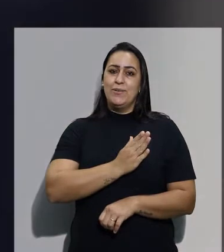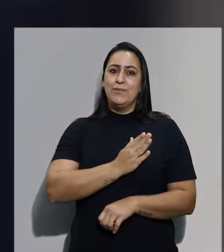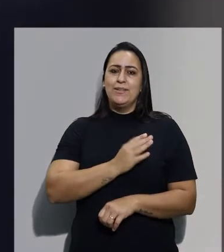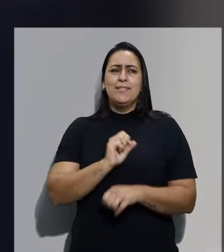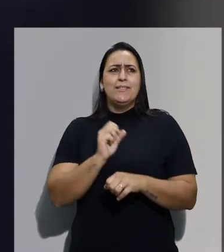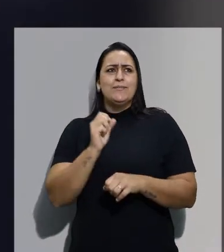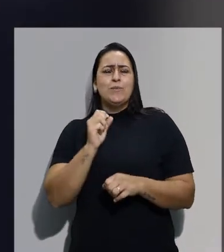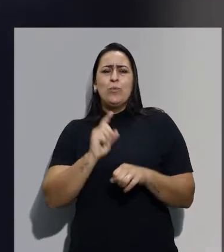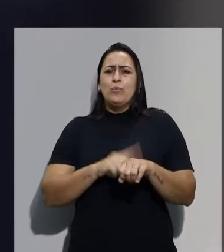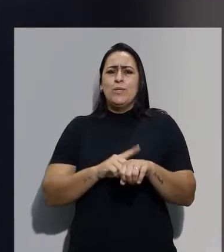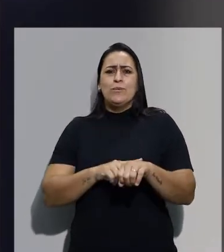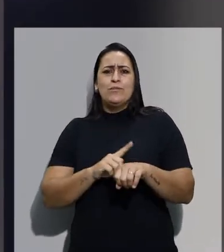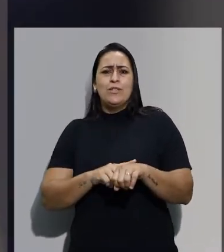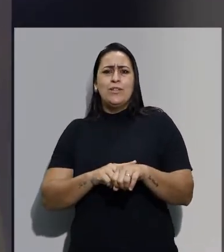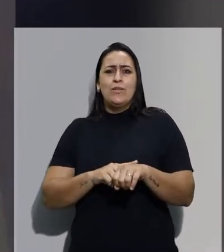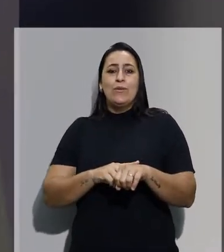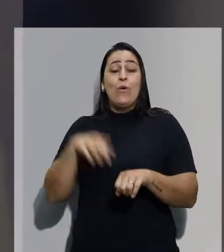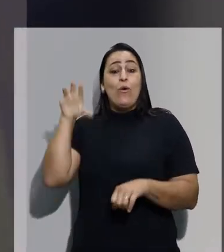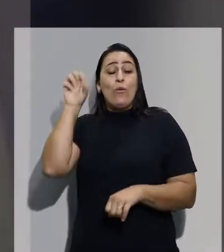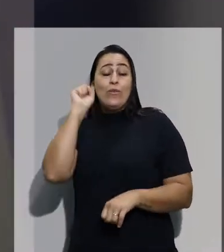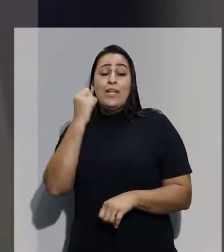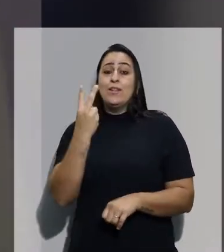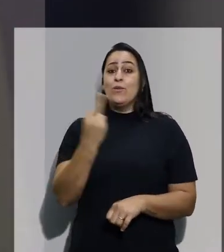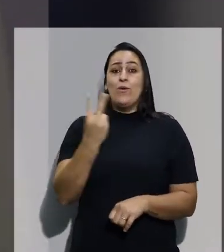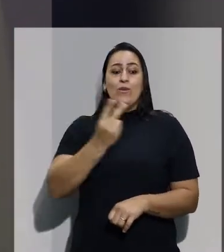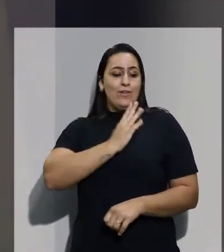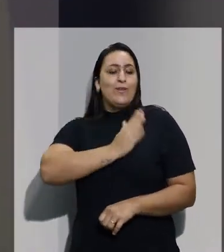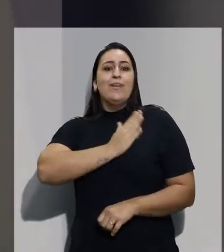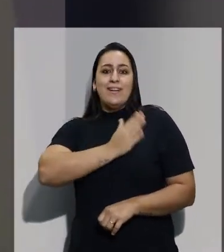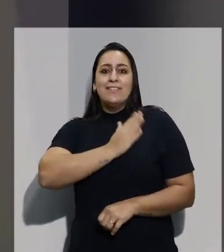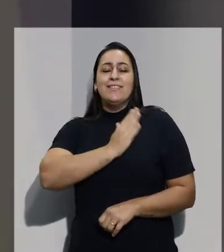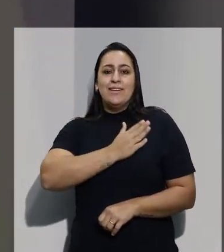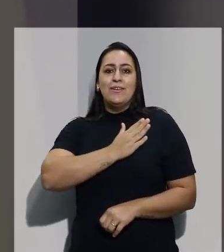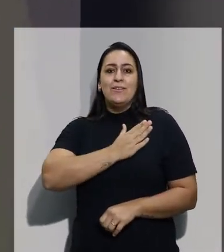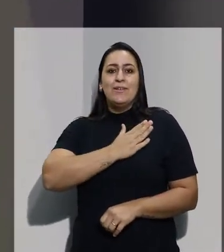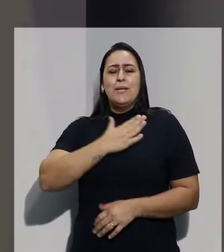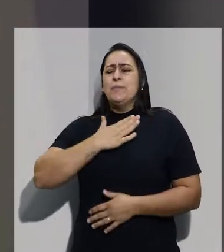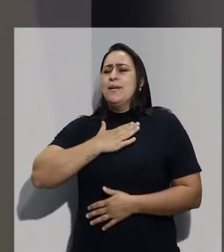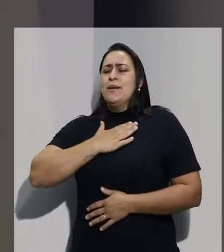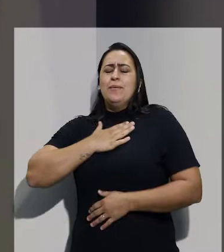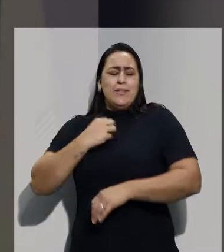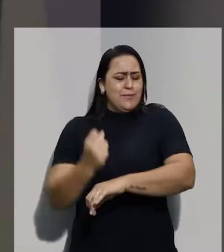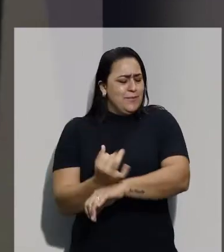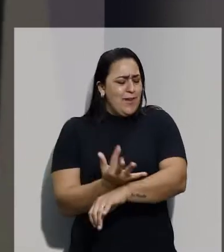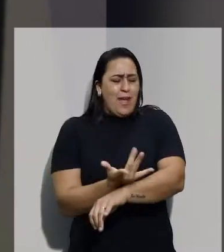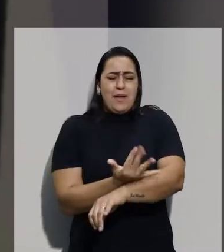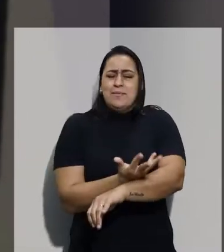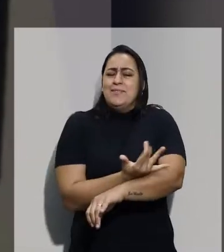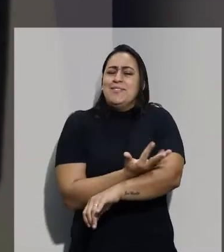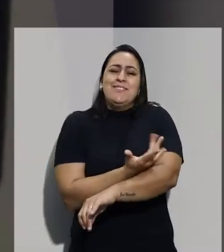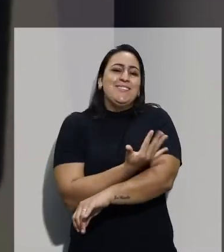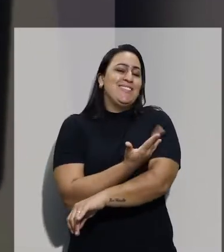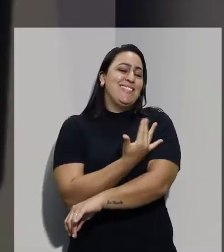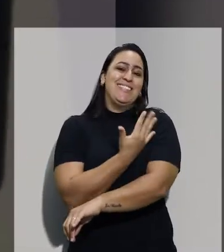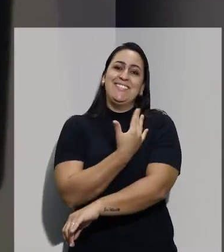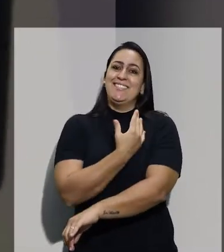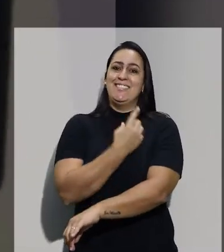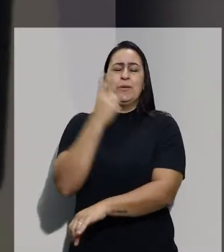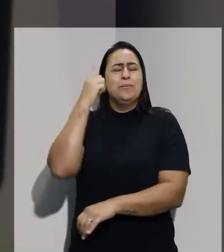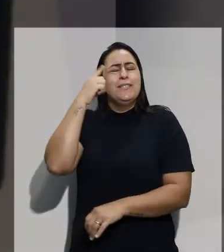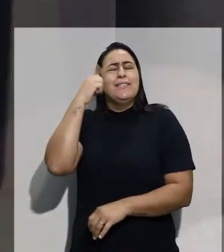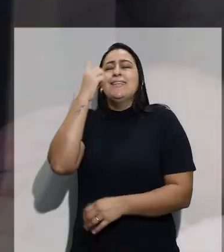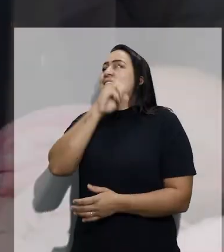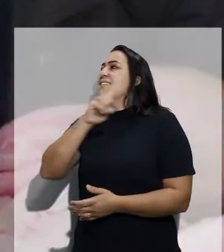Eu ouvi um coração, dei um tempo e eu ouvi outro coração. E esse momento foi muito, muito emocionante. Eu